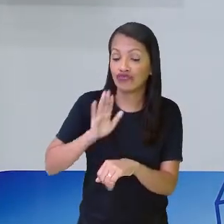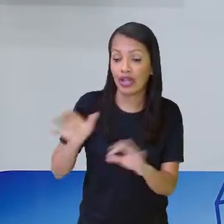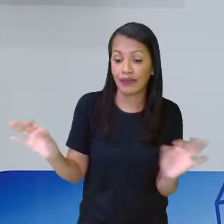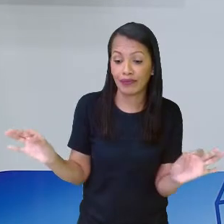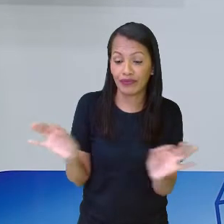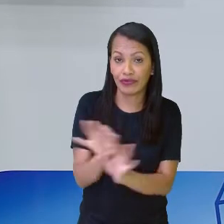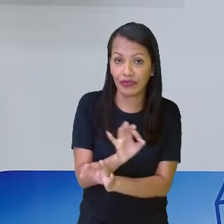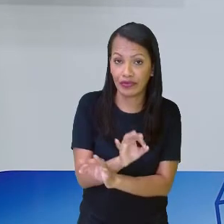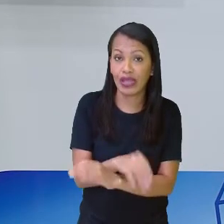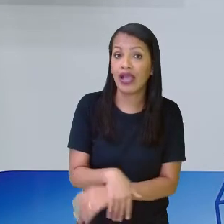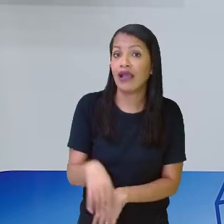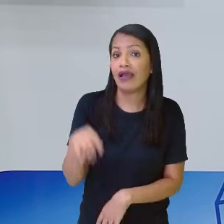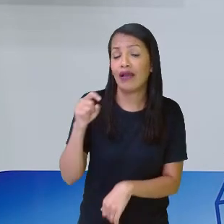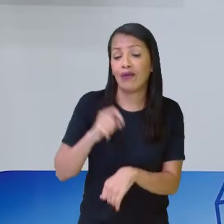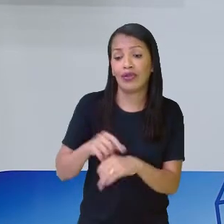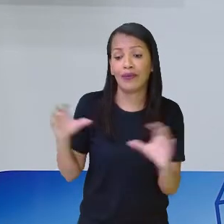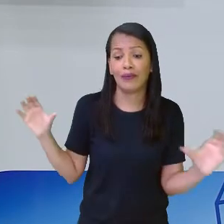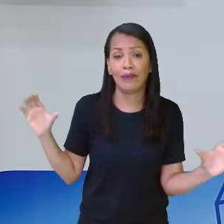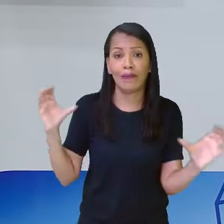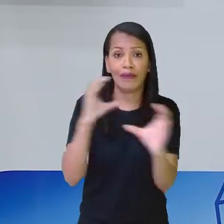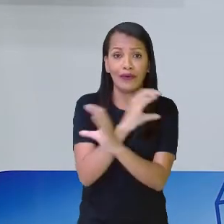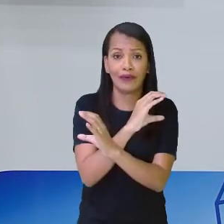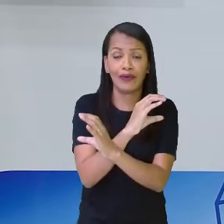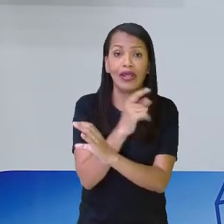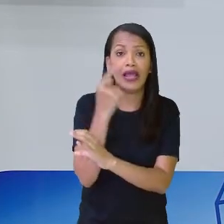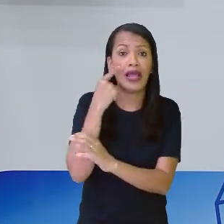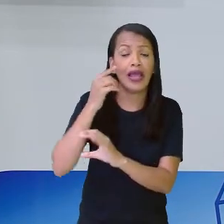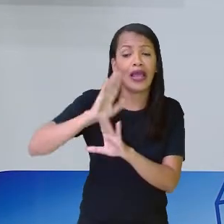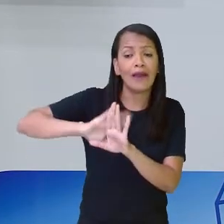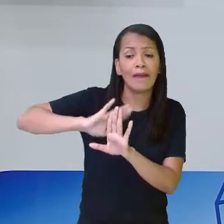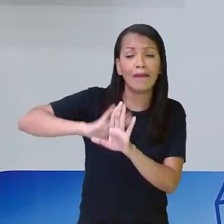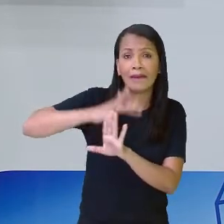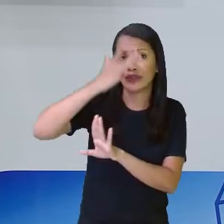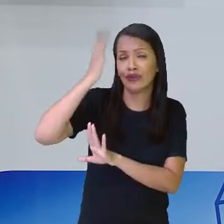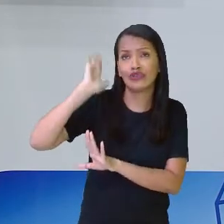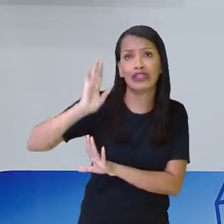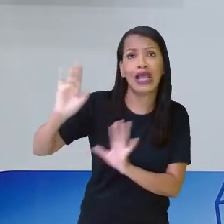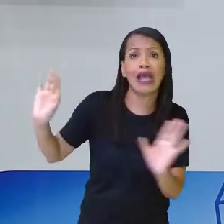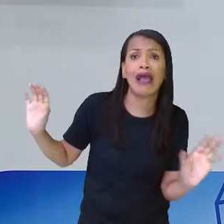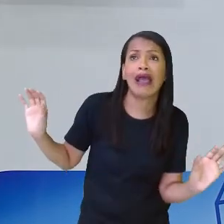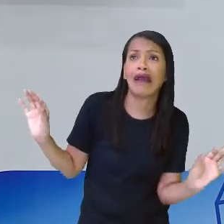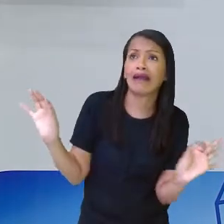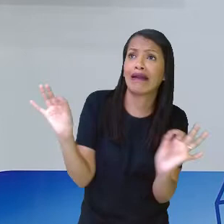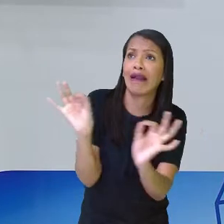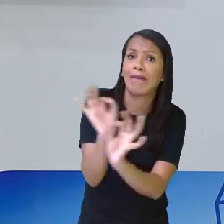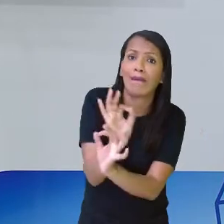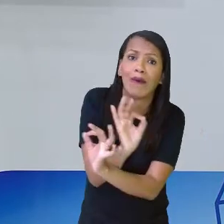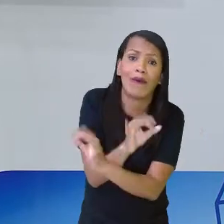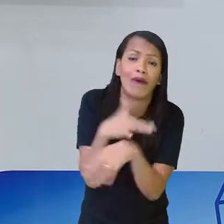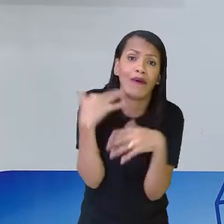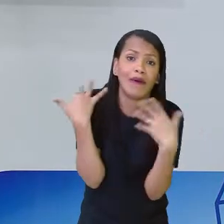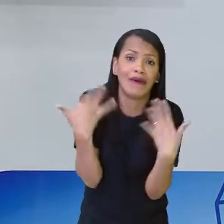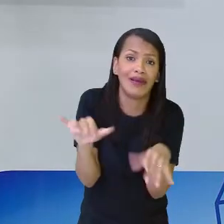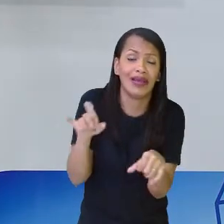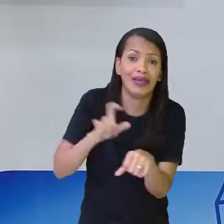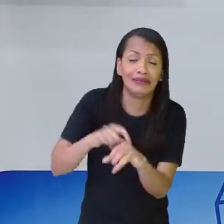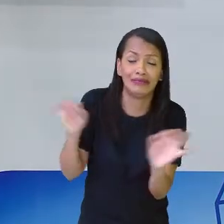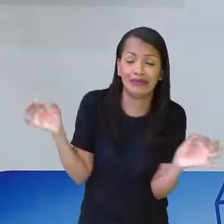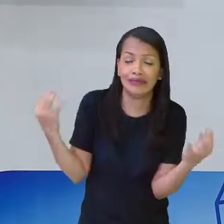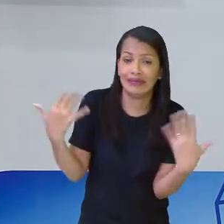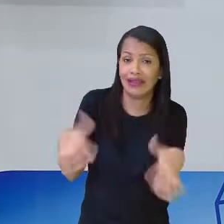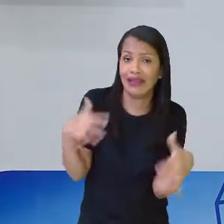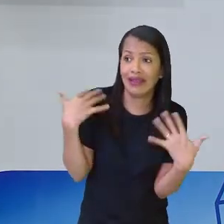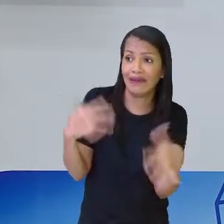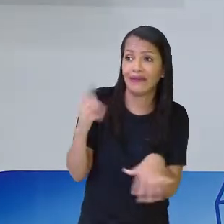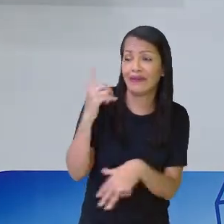curto, eu acho que já foi, né? A produção já está dizendo ali que acabou, o tempo, eu já estourei o tempo, mas é